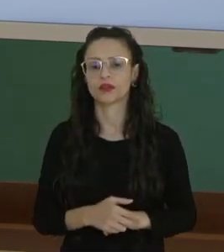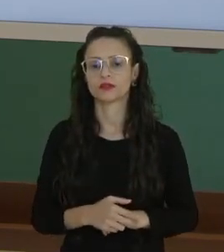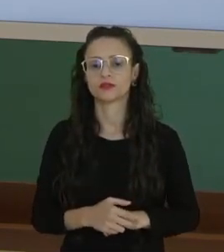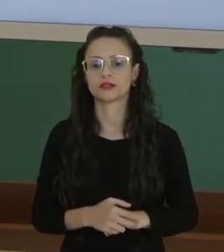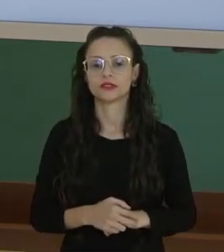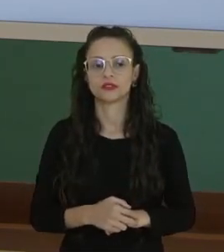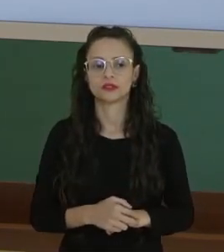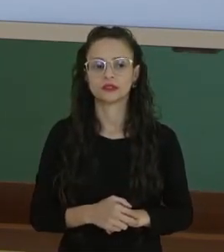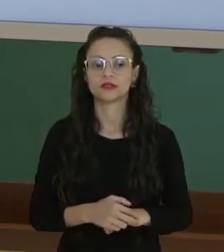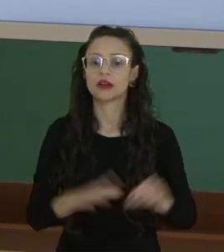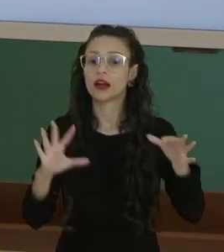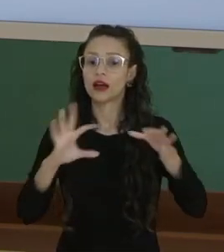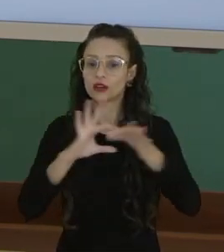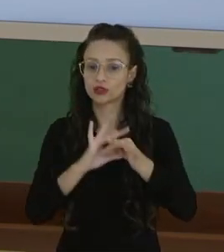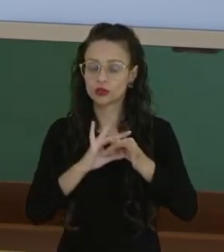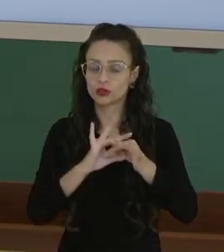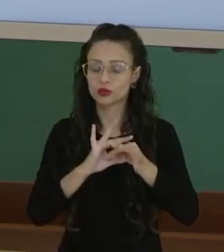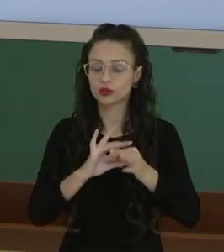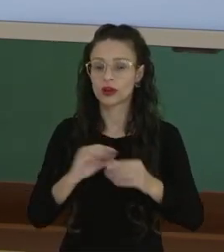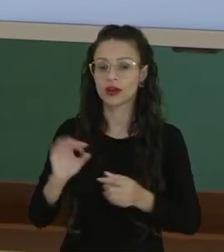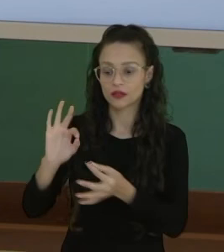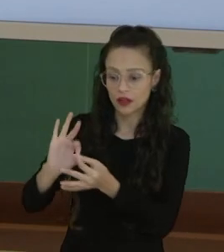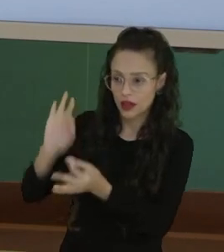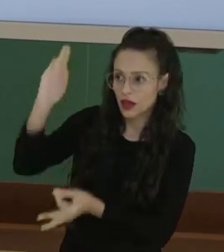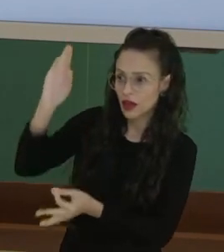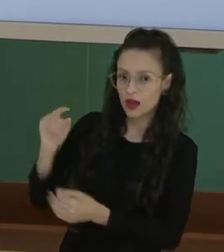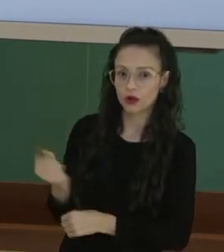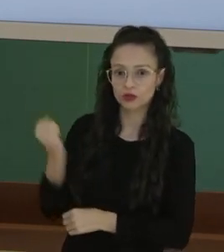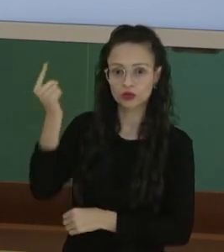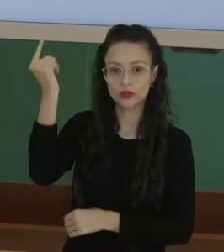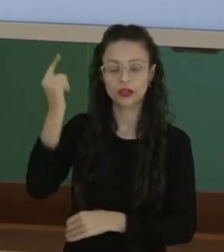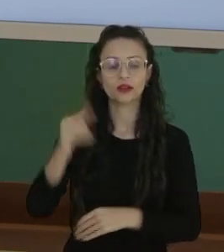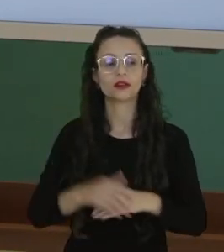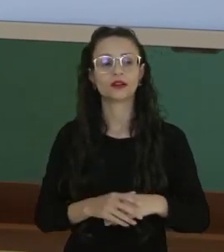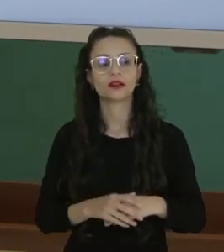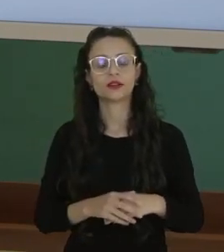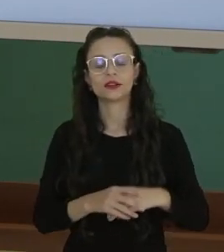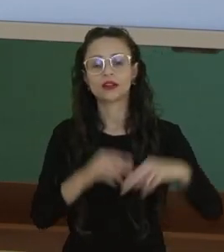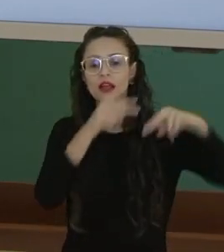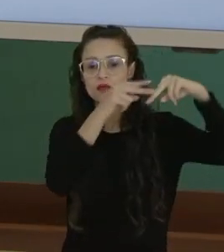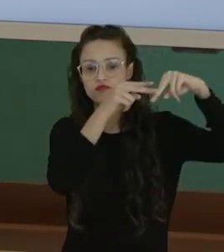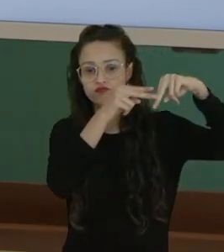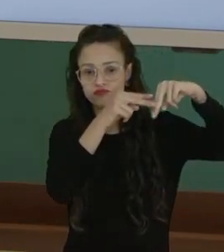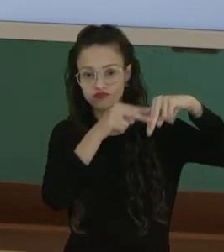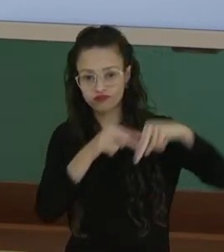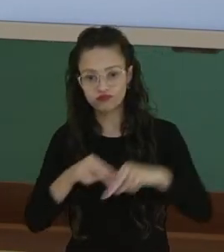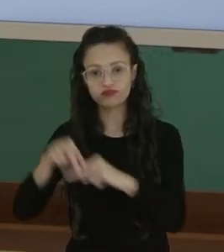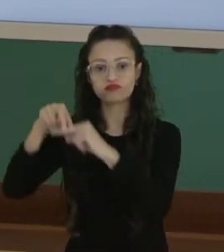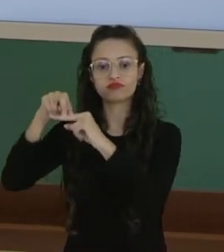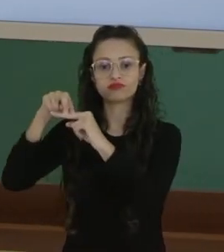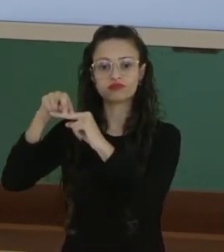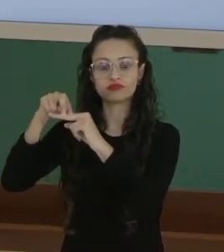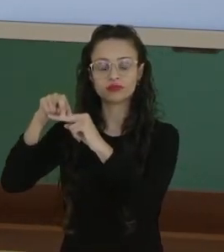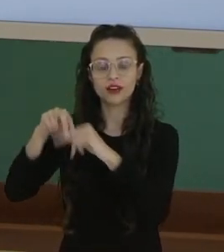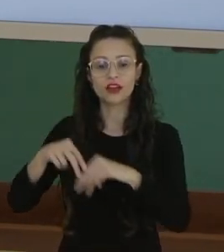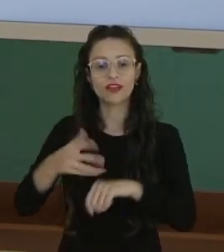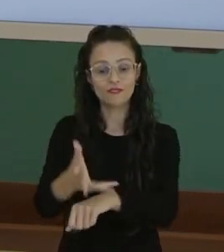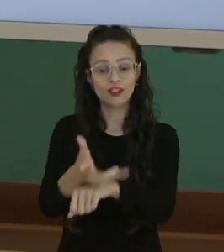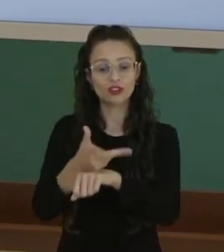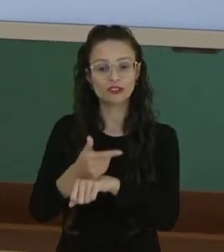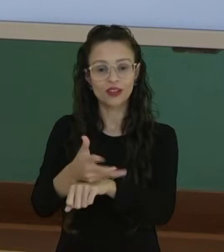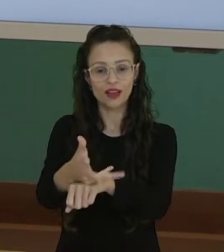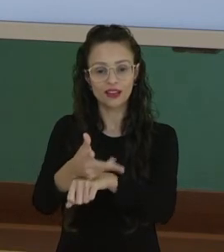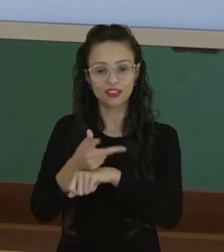certo? Que está associada à altura. E aí, quando o cara desce dessa rampa, ele começa a adquirir velocidade.